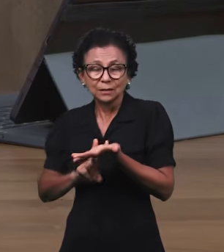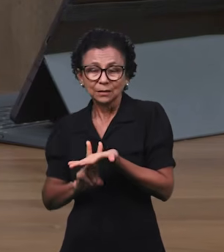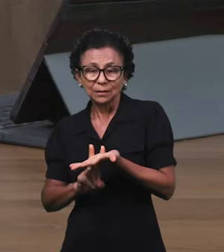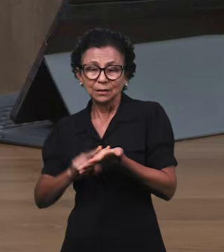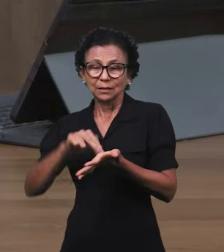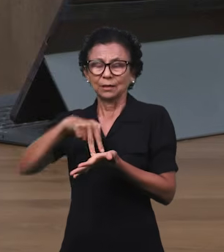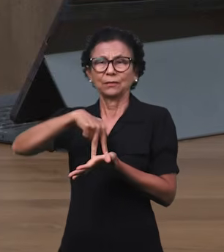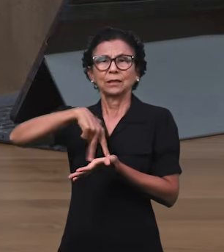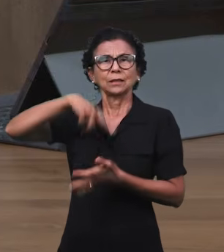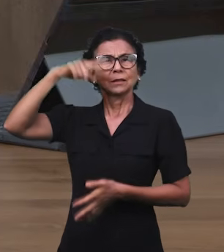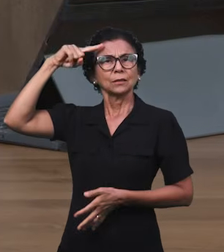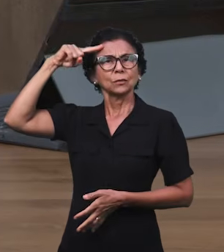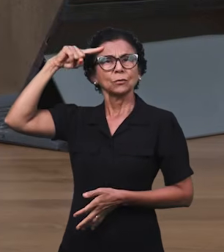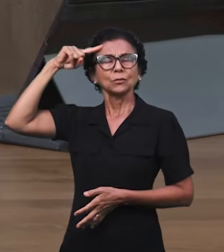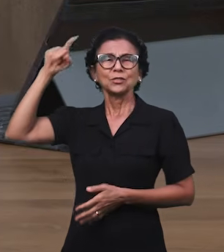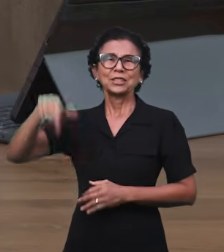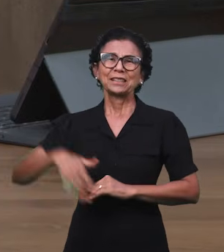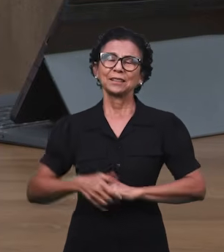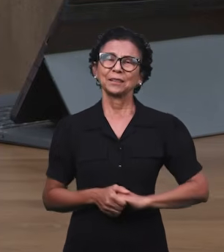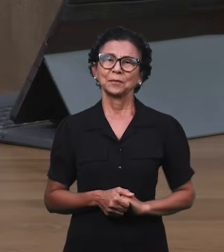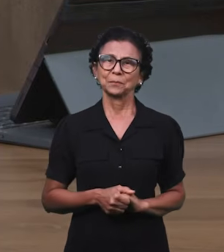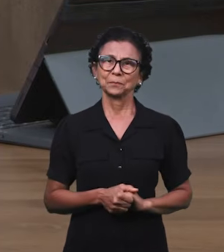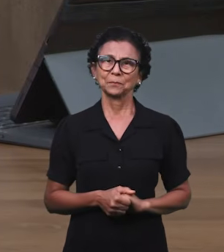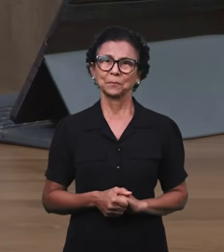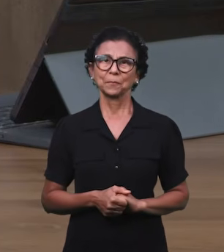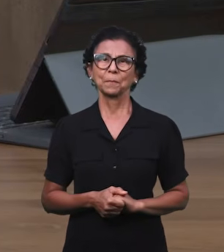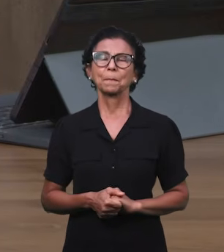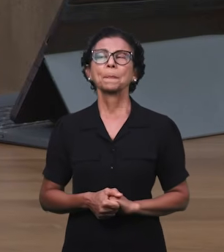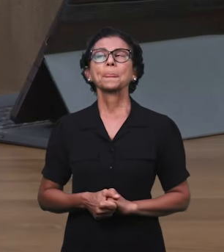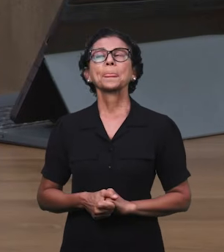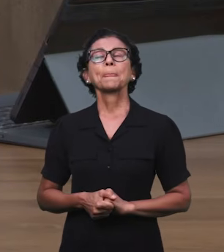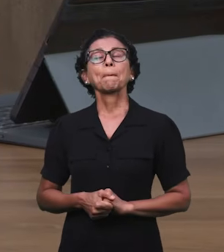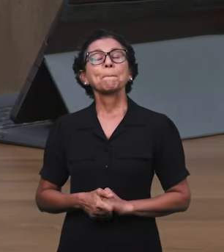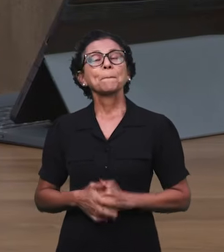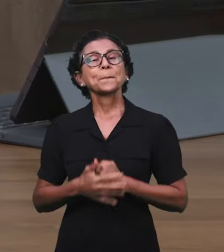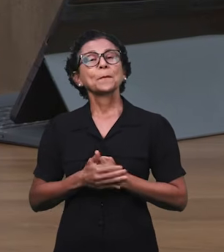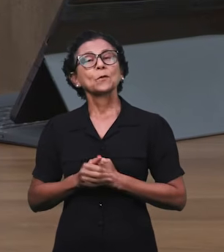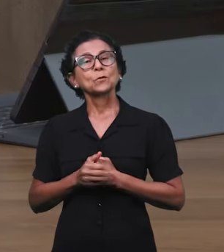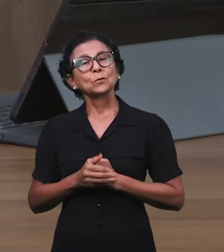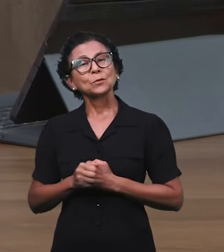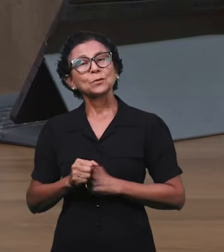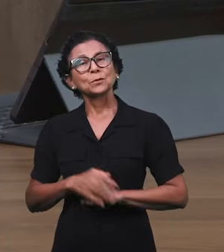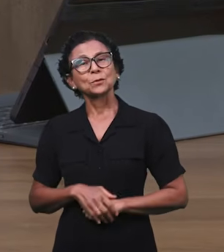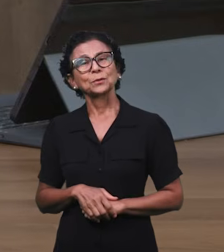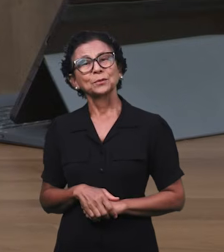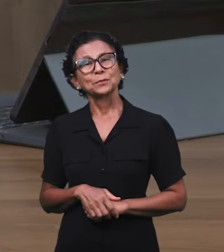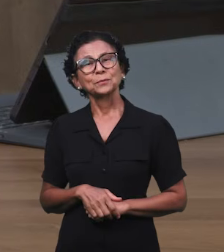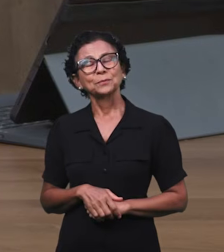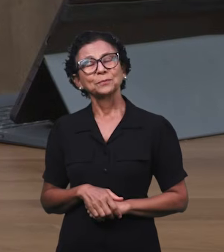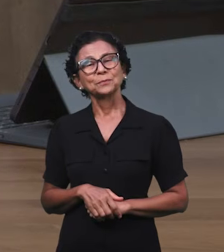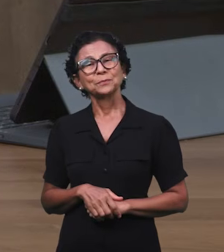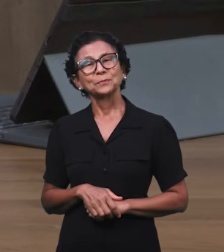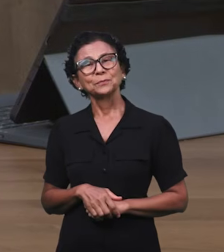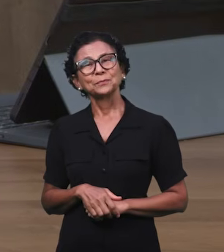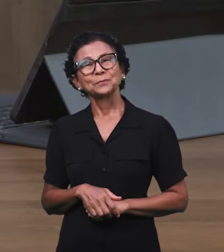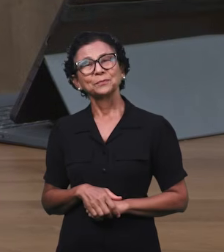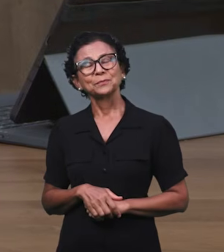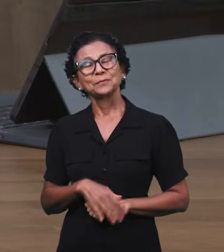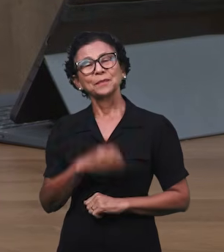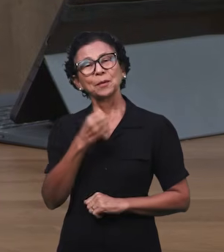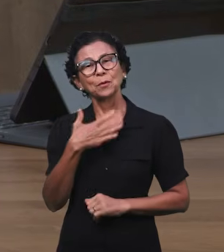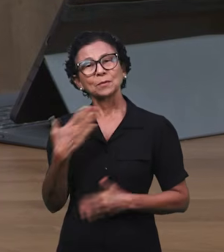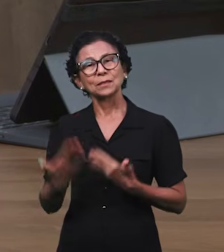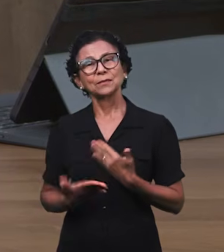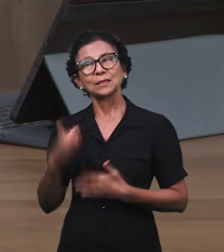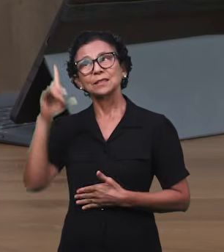E não há consolo maior do que esse, que é servir a esse Deus tão poderoso. Para você que